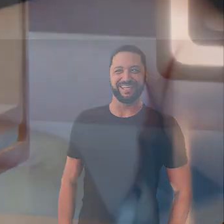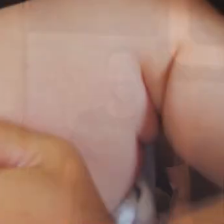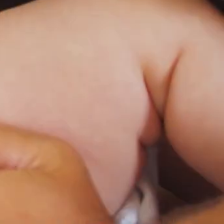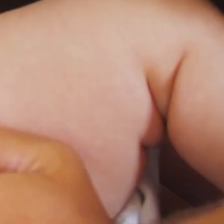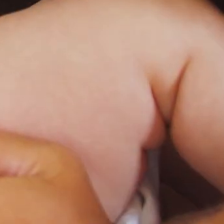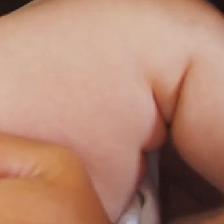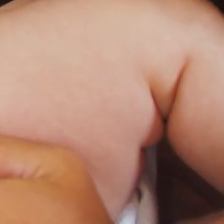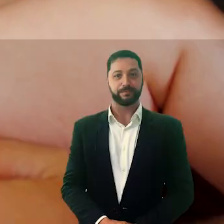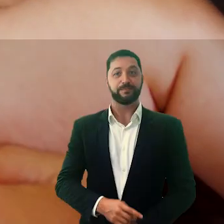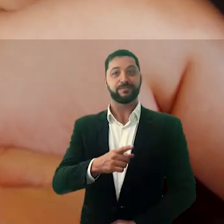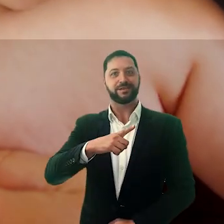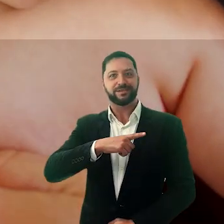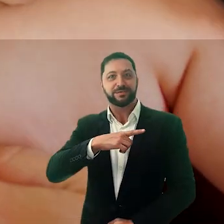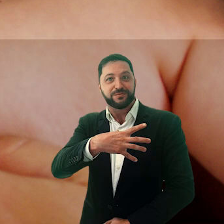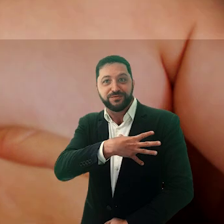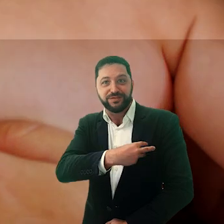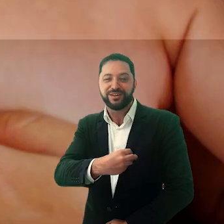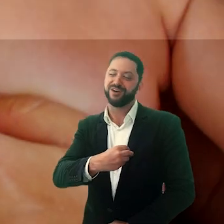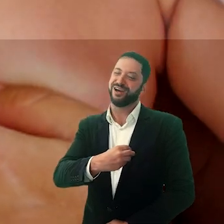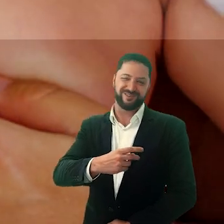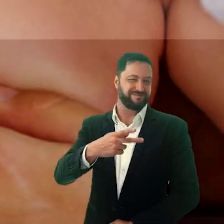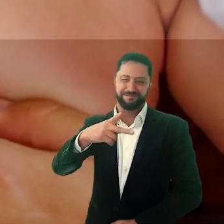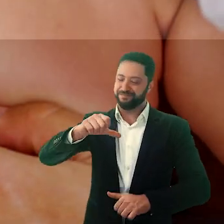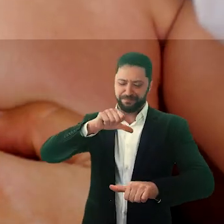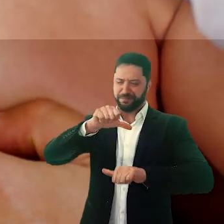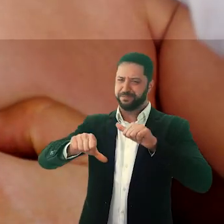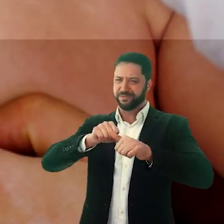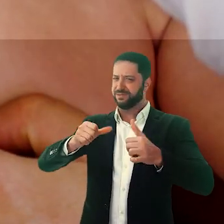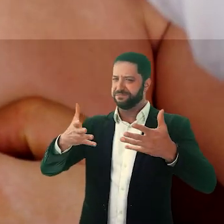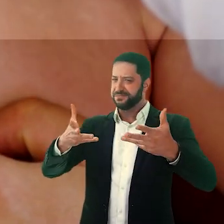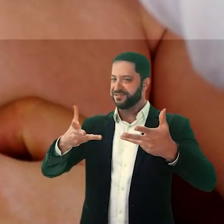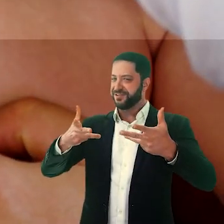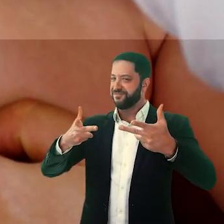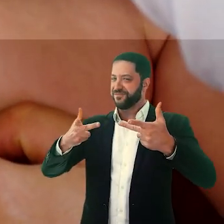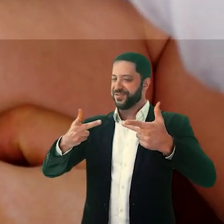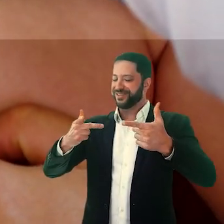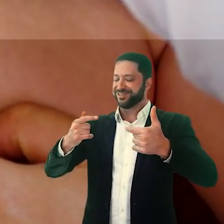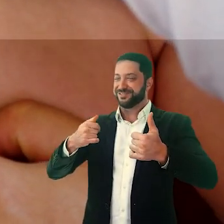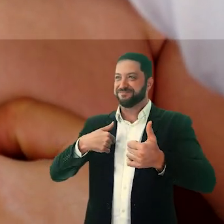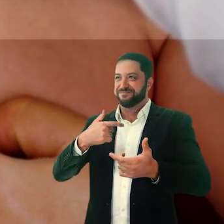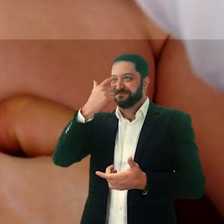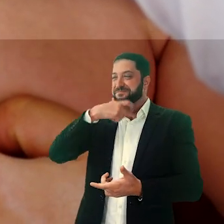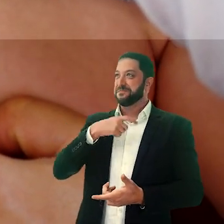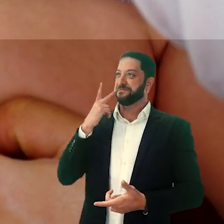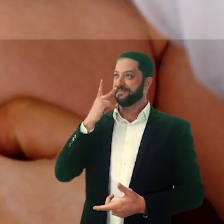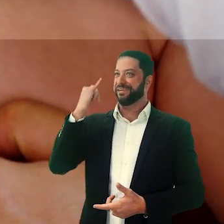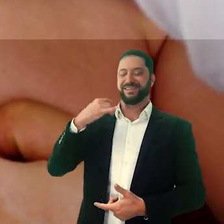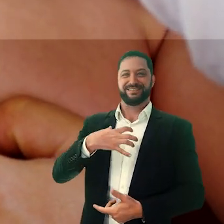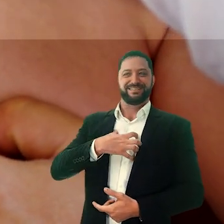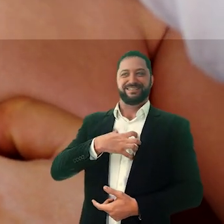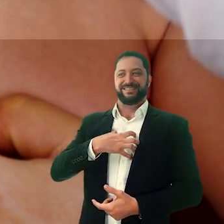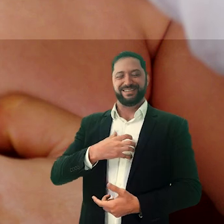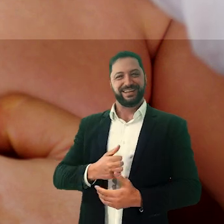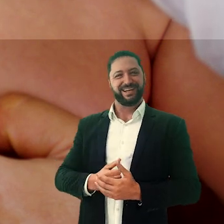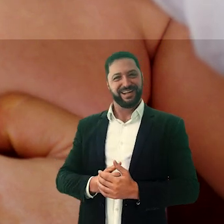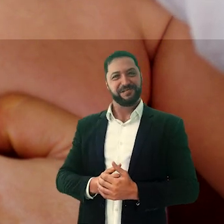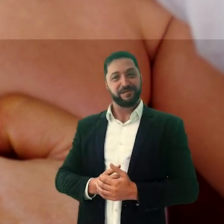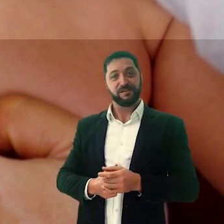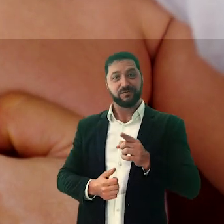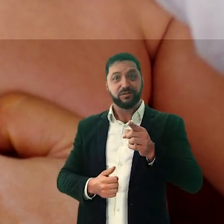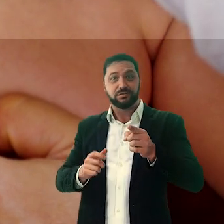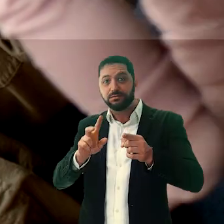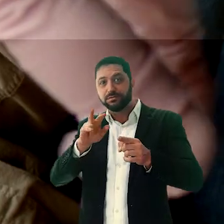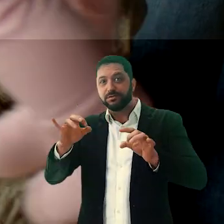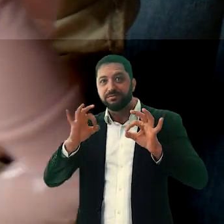olhada. A paternidade é uma das jornadas mais transformadoras e emocionantes que um homem pode